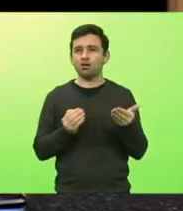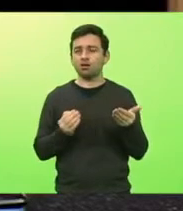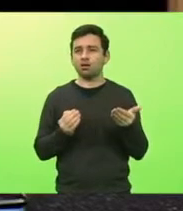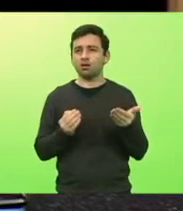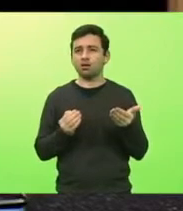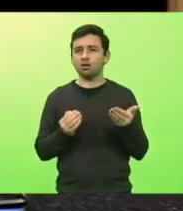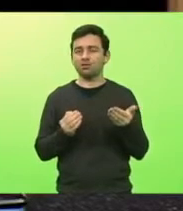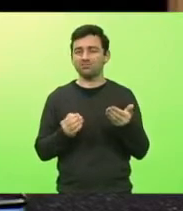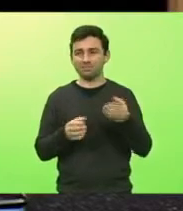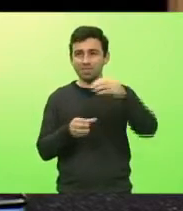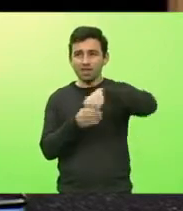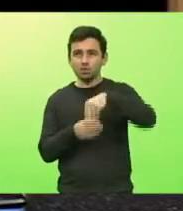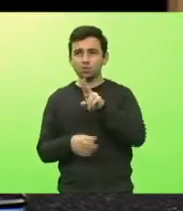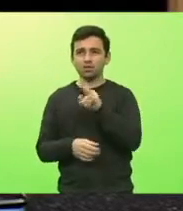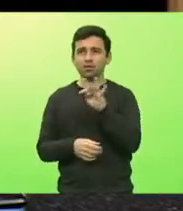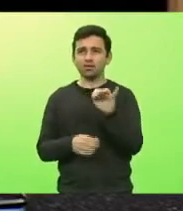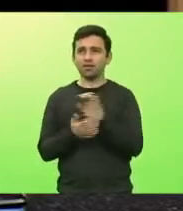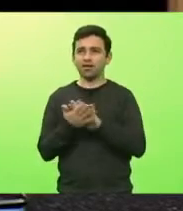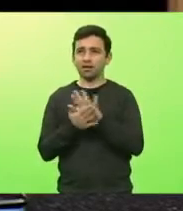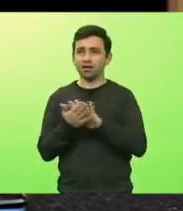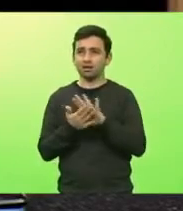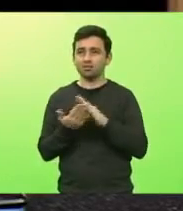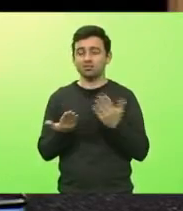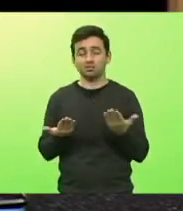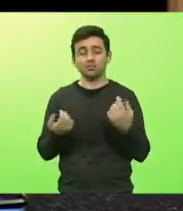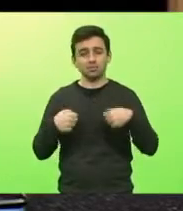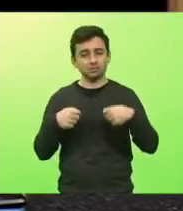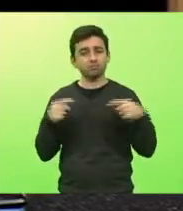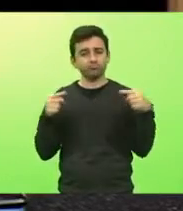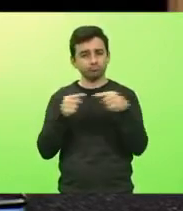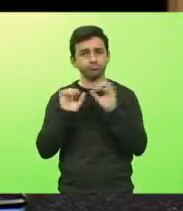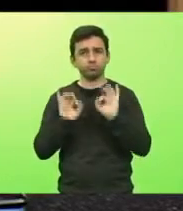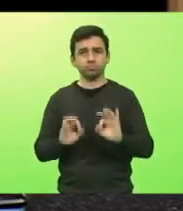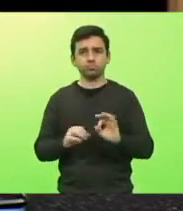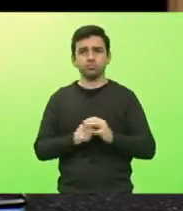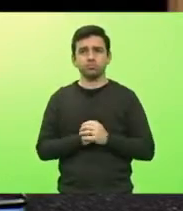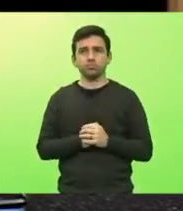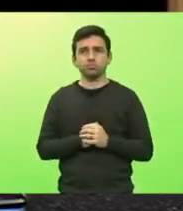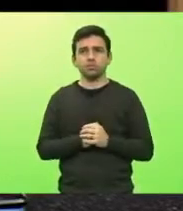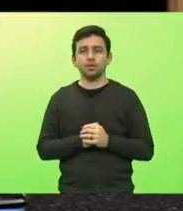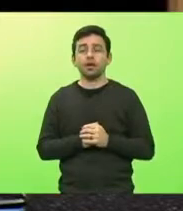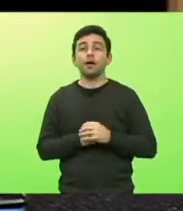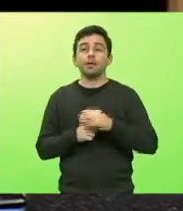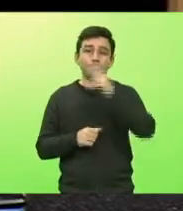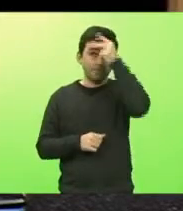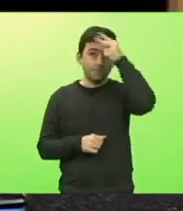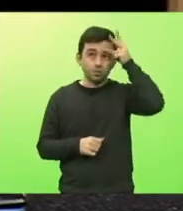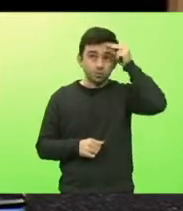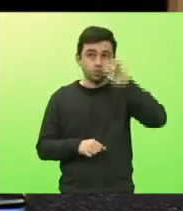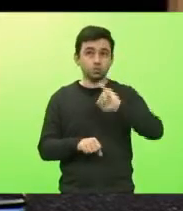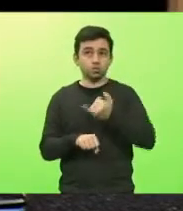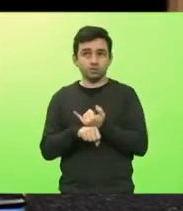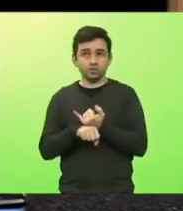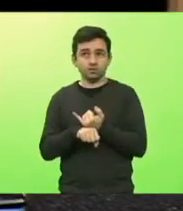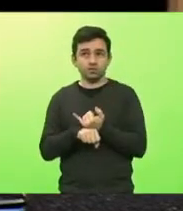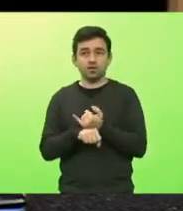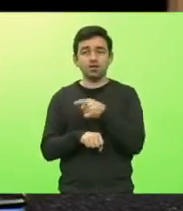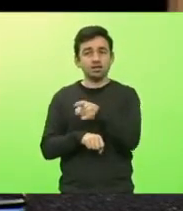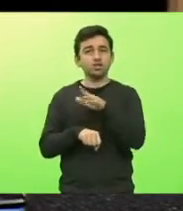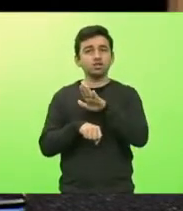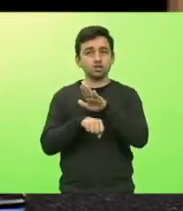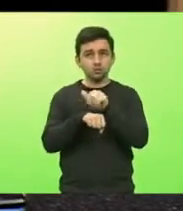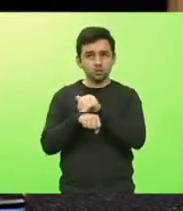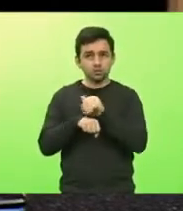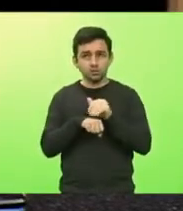atendimento adequado. E nós temos uma preocupação muito grande quanto a isso. A Prefeitura de Joinville fez a contratação e